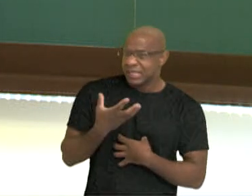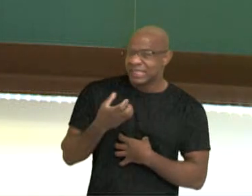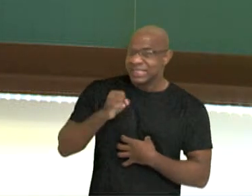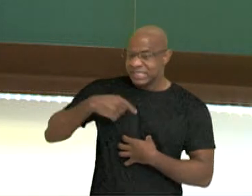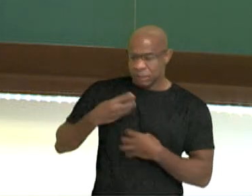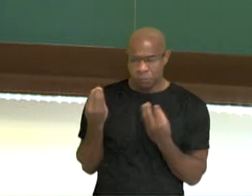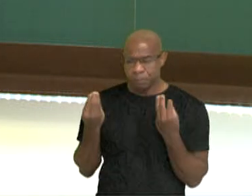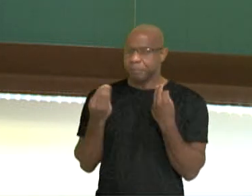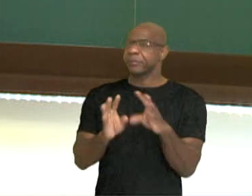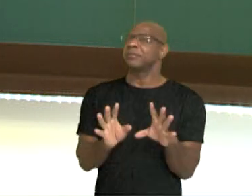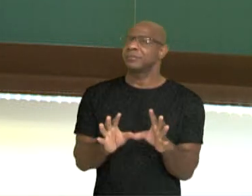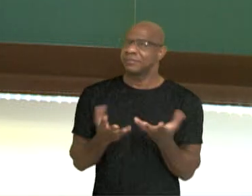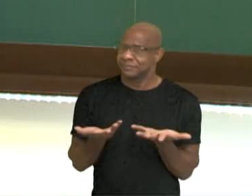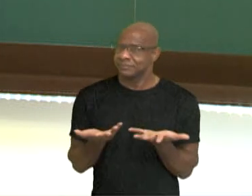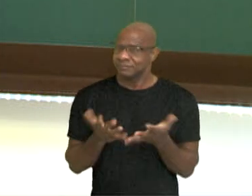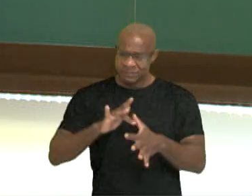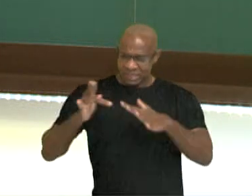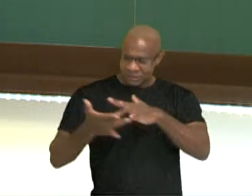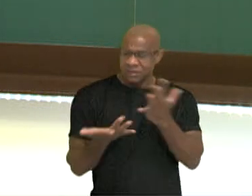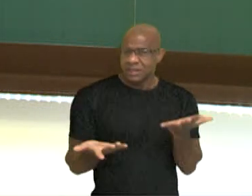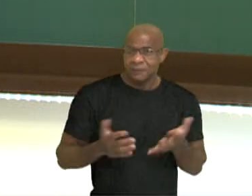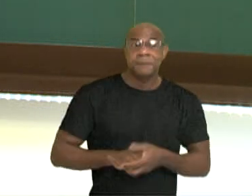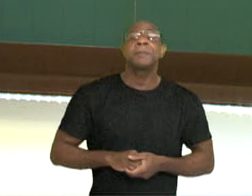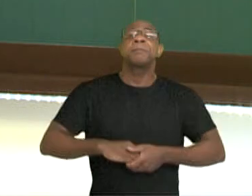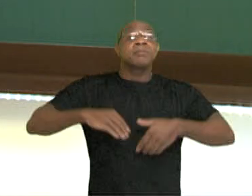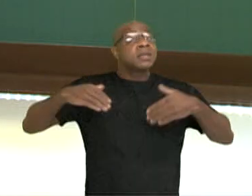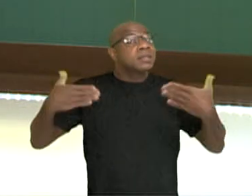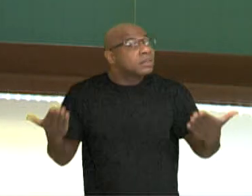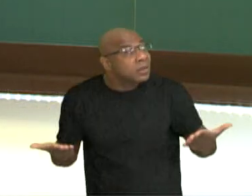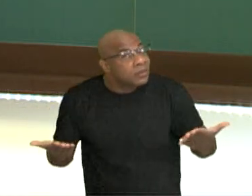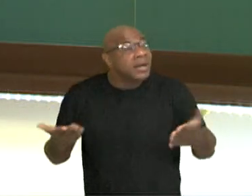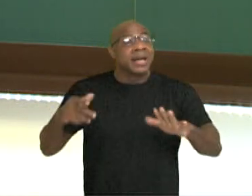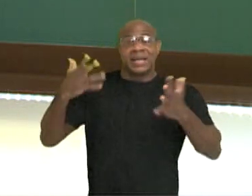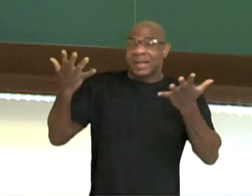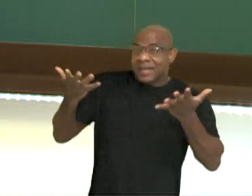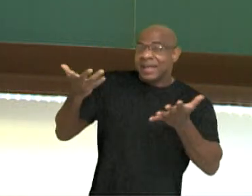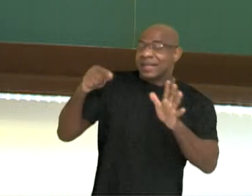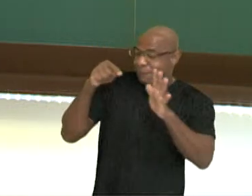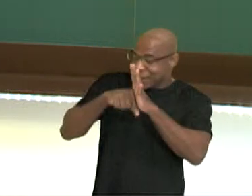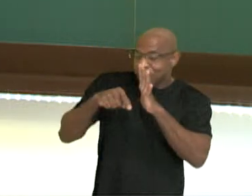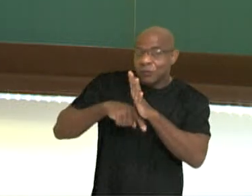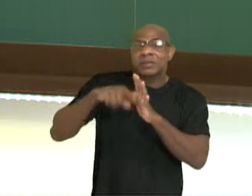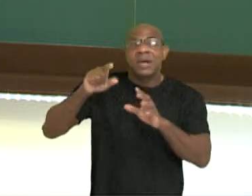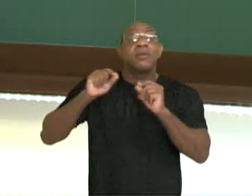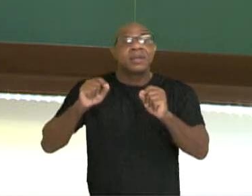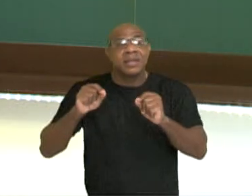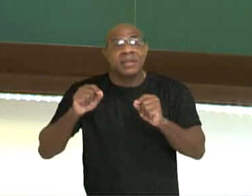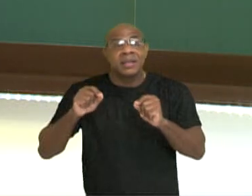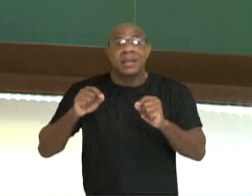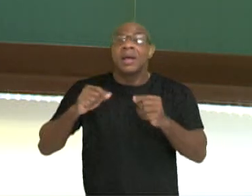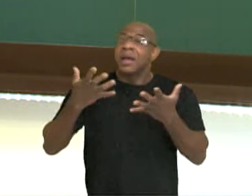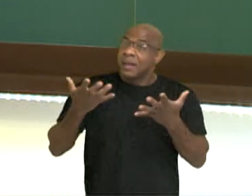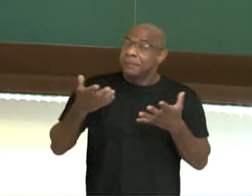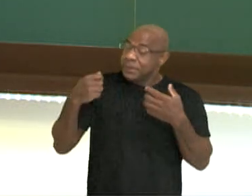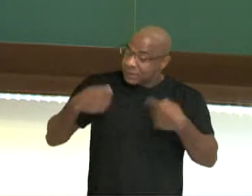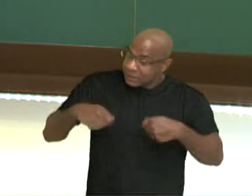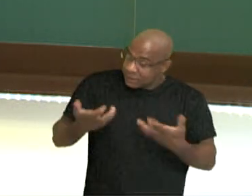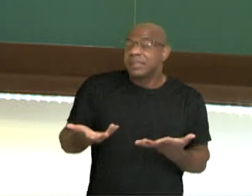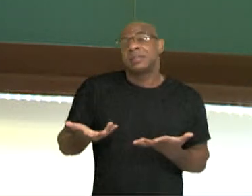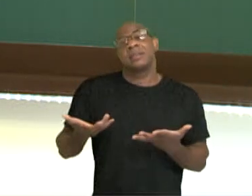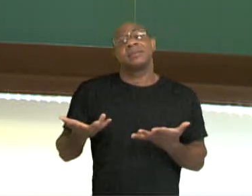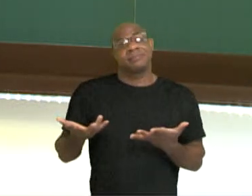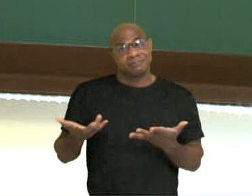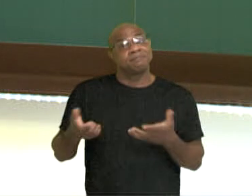minha pessoa? Então, esses questionamentos, antes de sair compartilhando, postando, são imprescindíveis quando falamos de